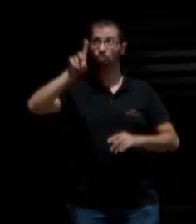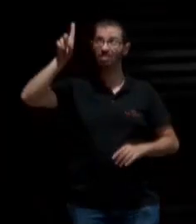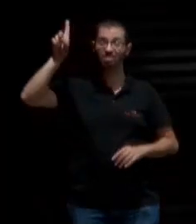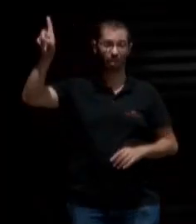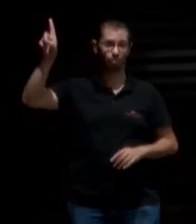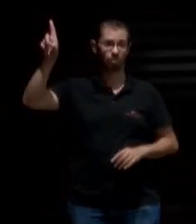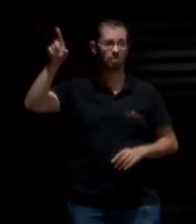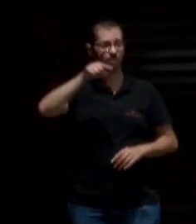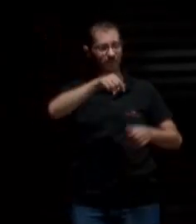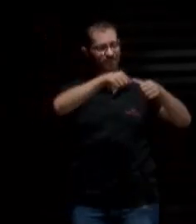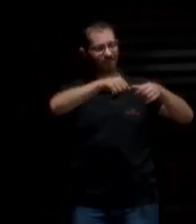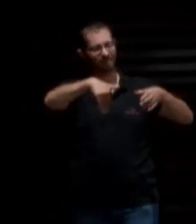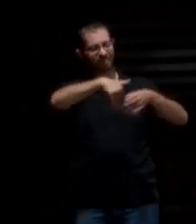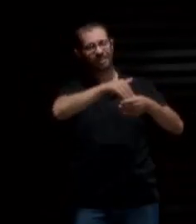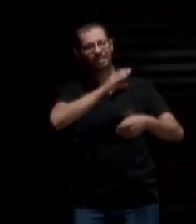você que está em Cristo,